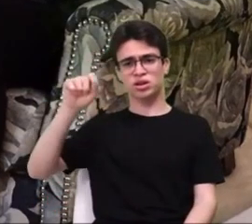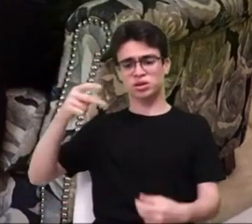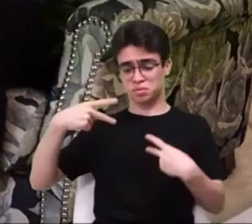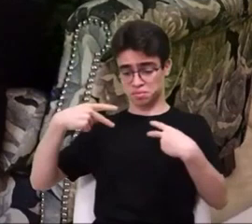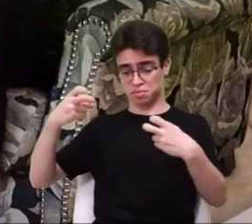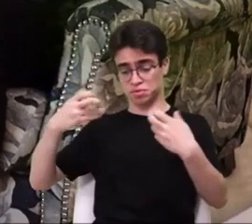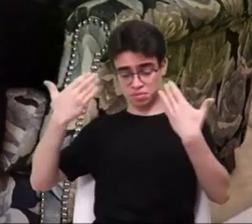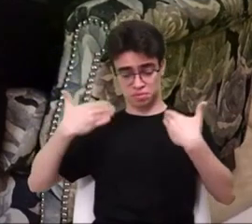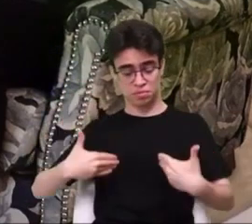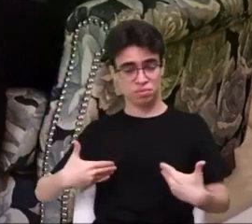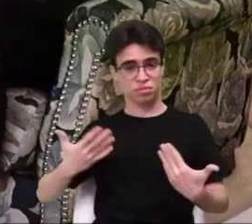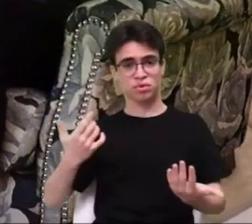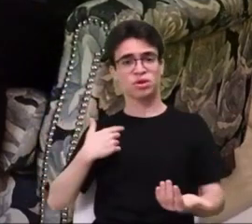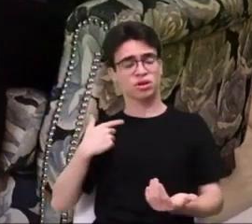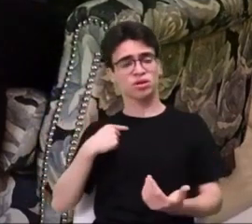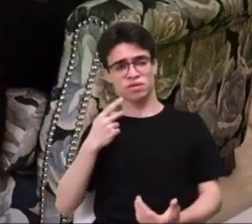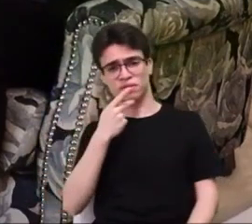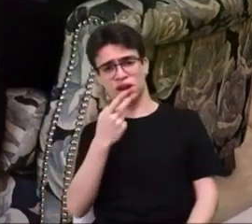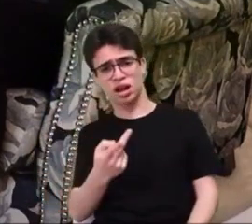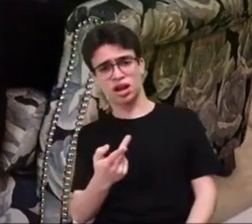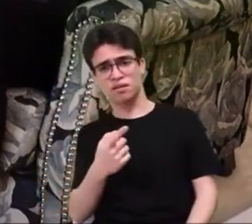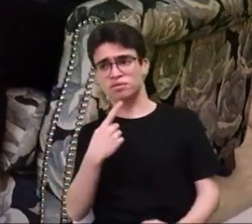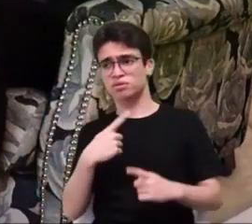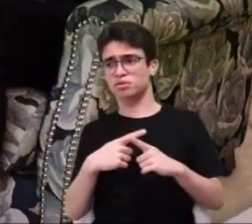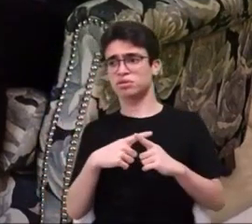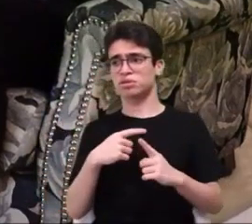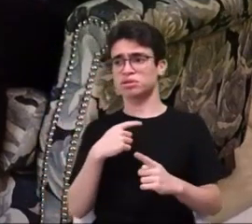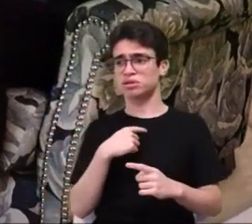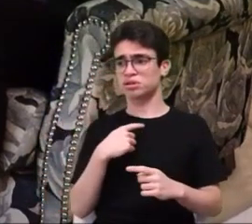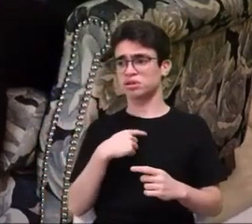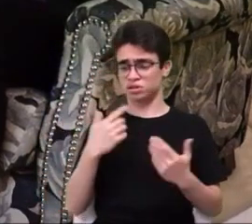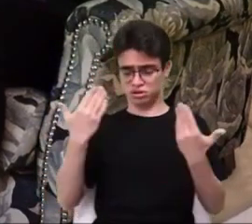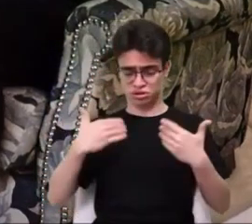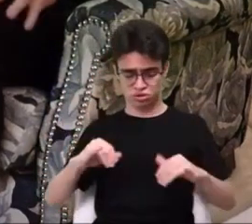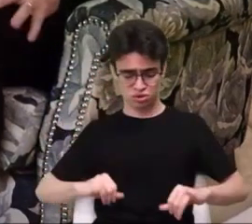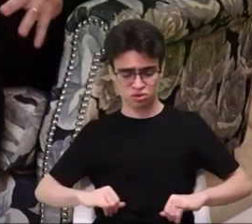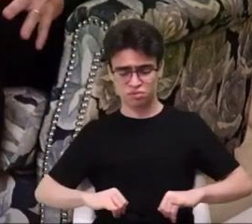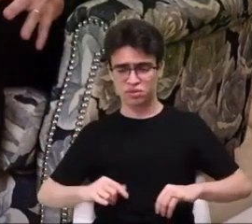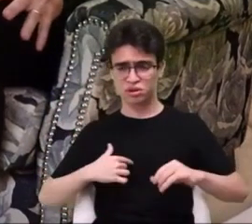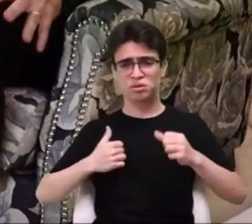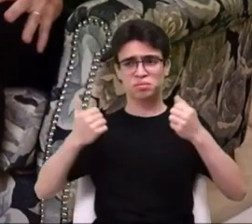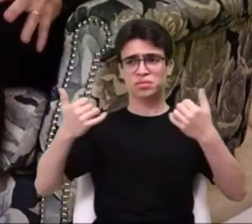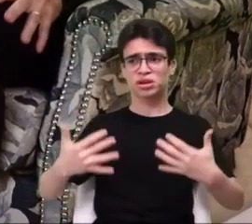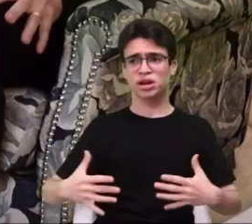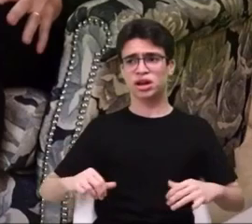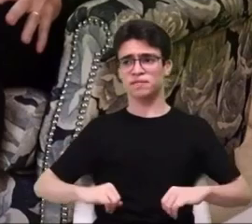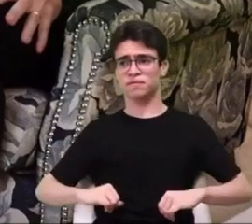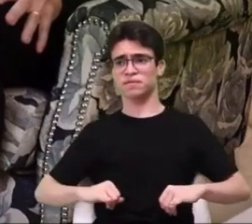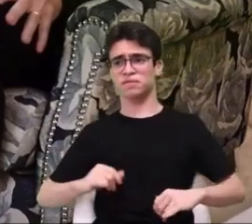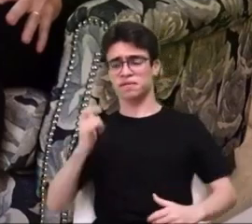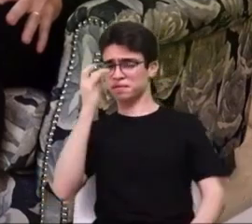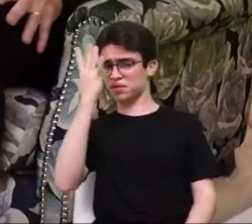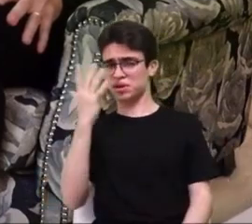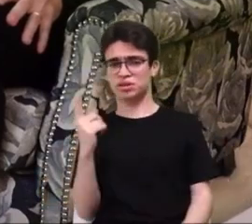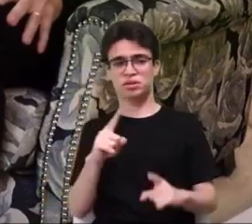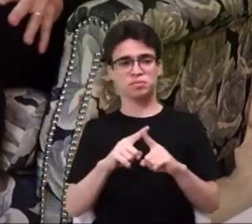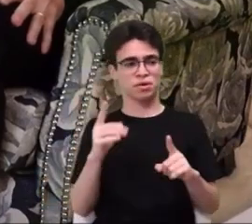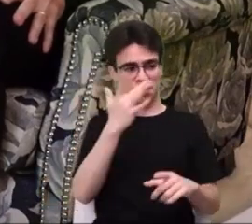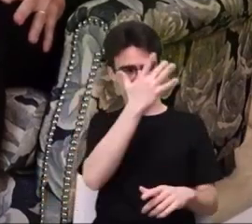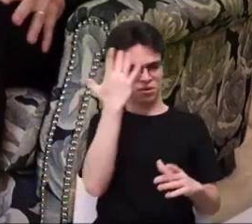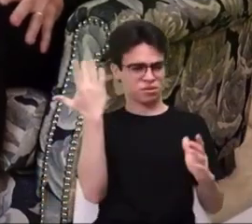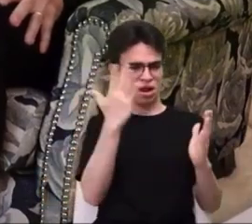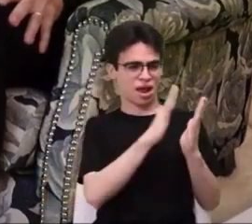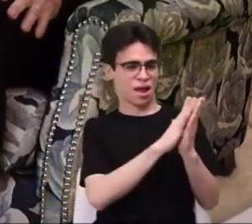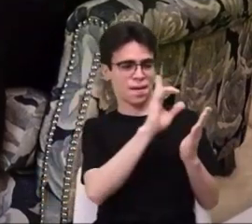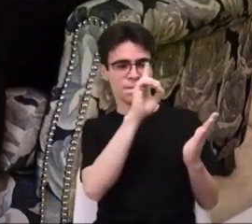percebiam a minha realidade. E eu falava, porque era muito fácil falar do meu sofrimento e de onde eu saí. Ninguém pegou a